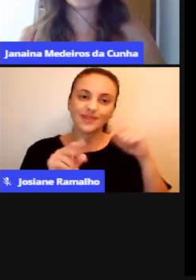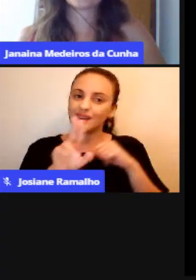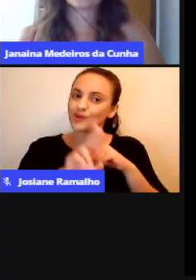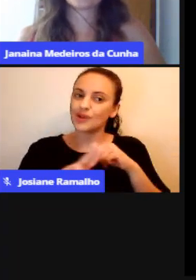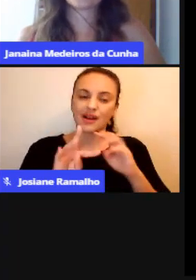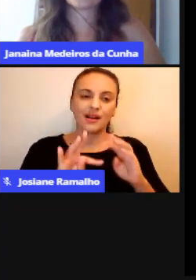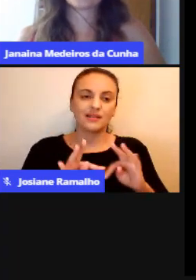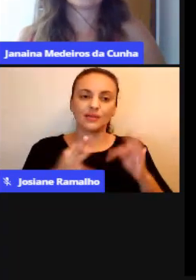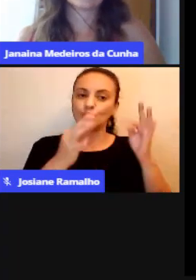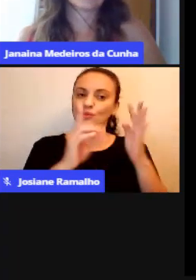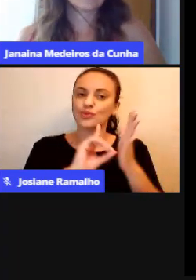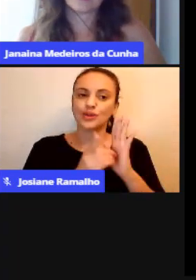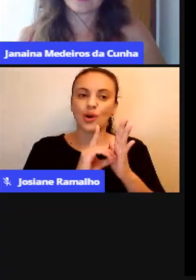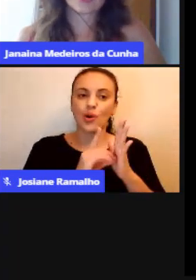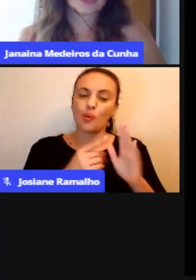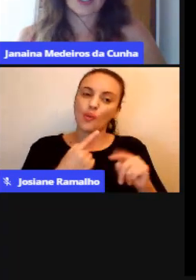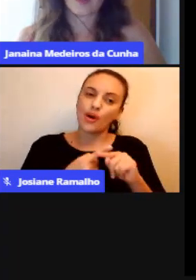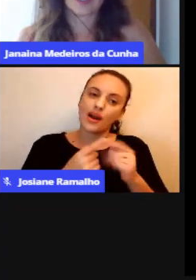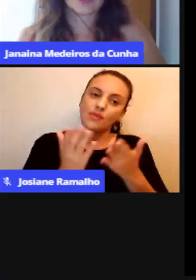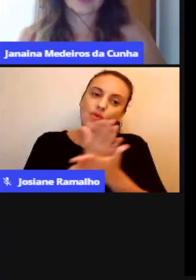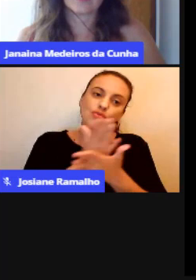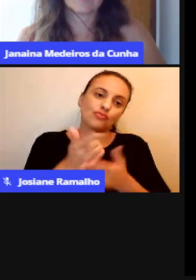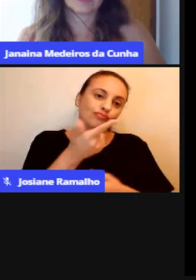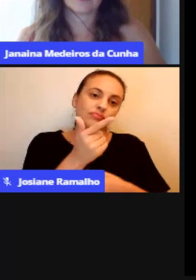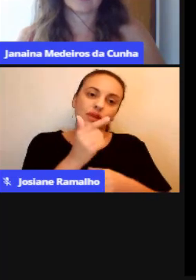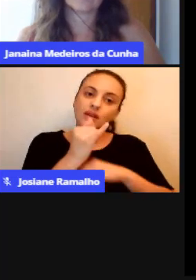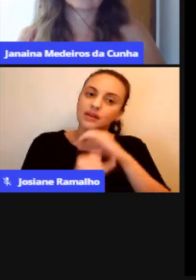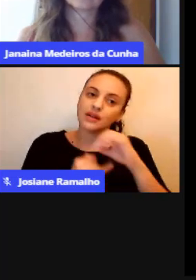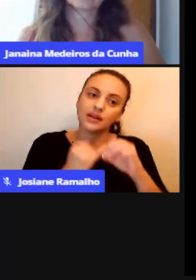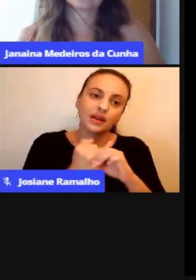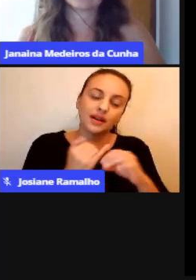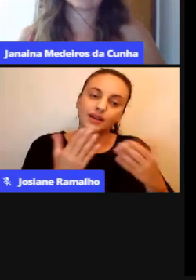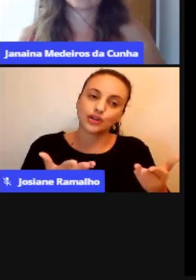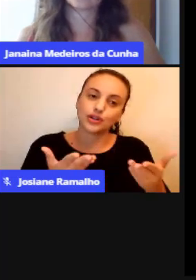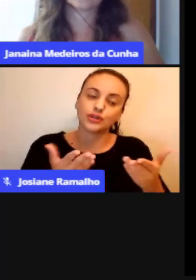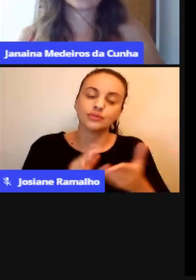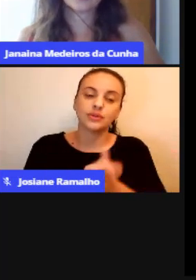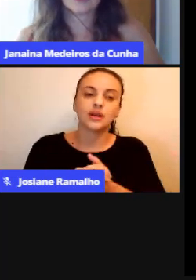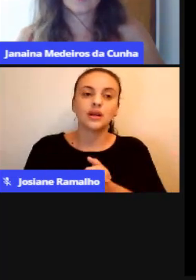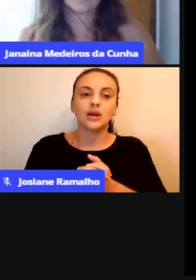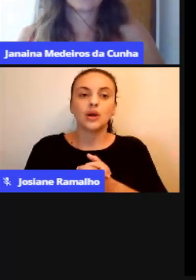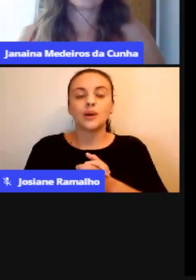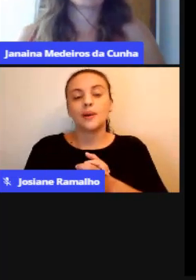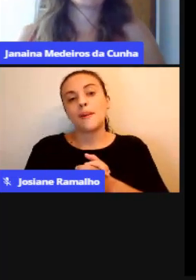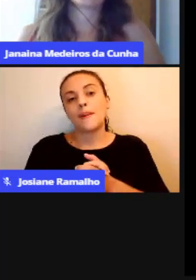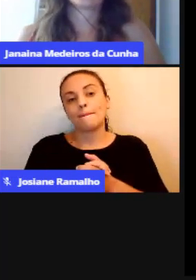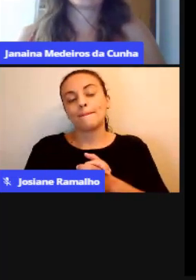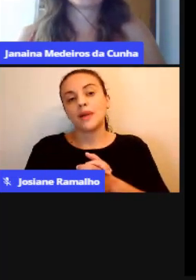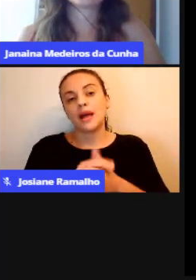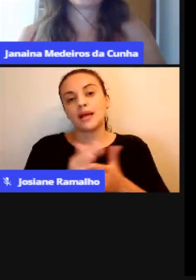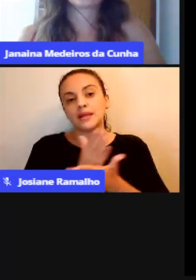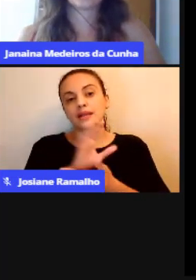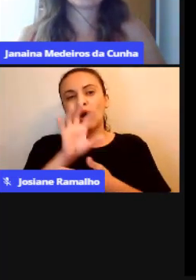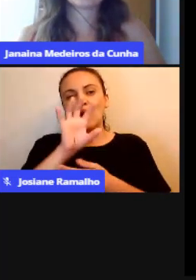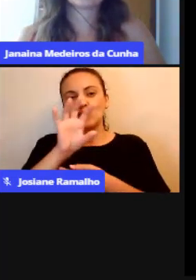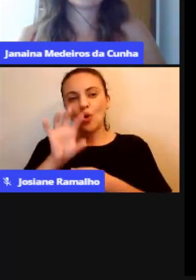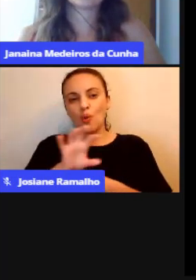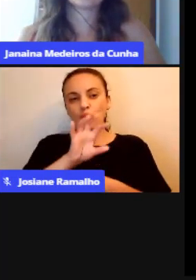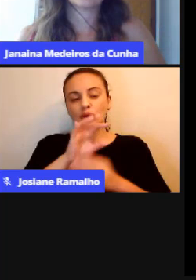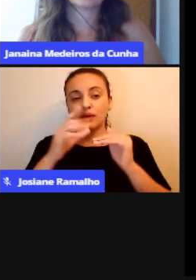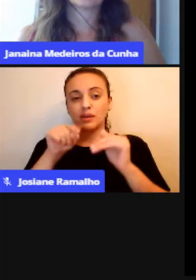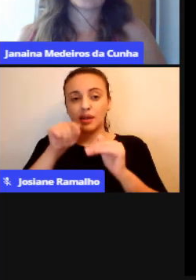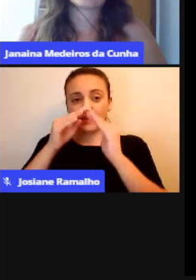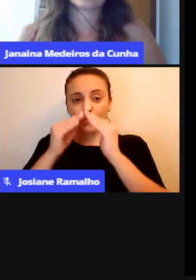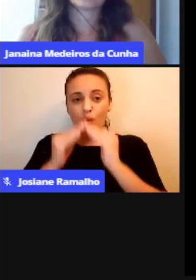conta da internet, realmente da sua região, ou realmente por conta